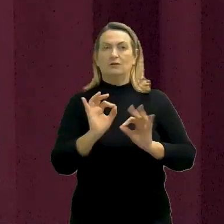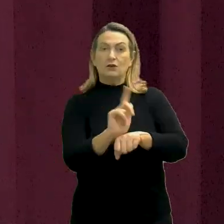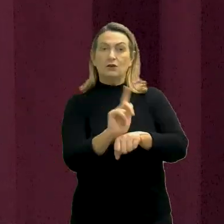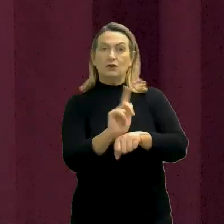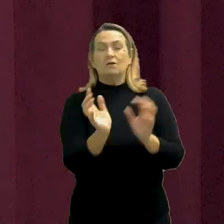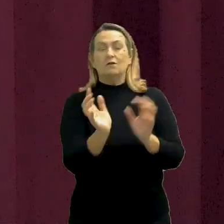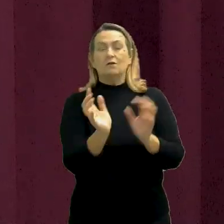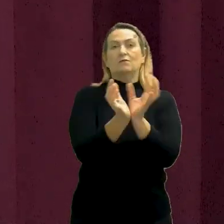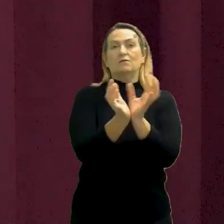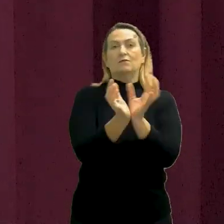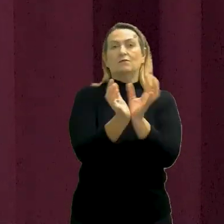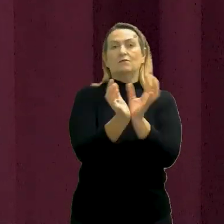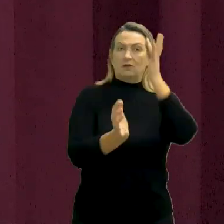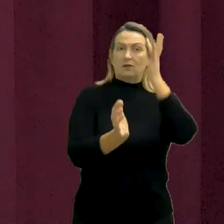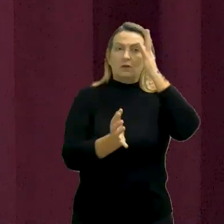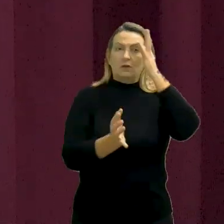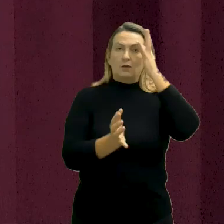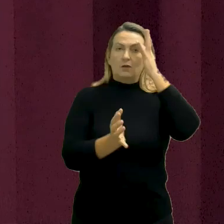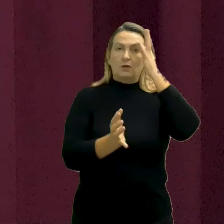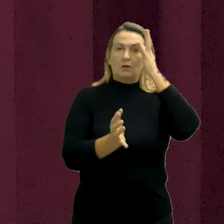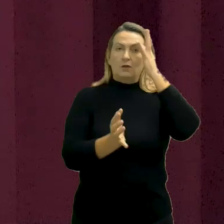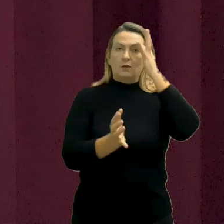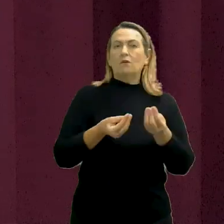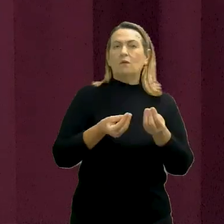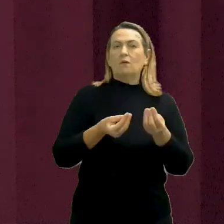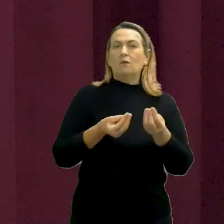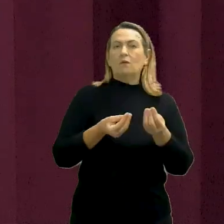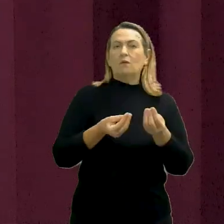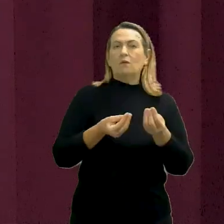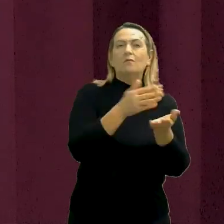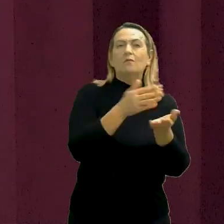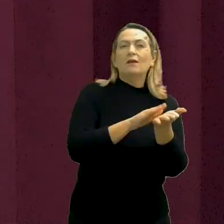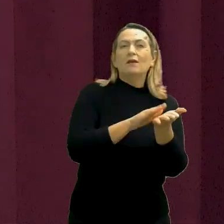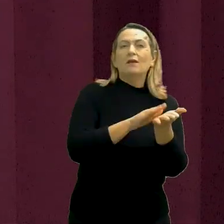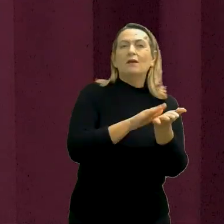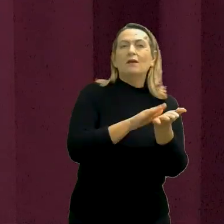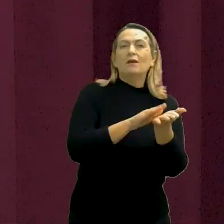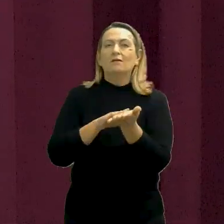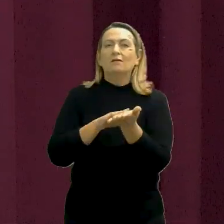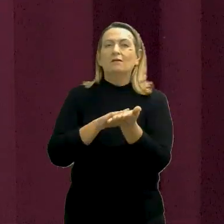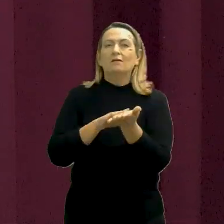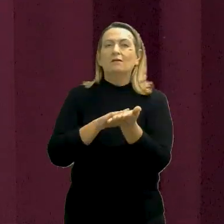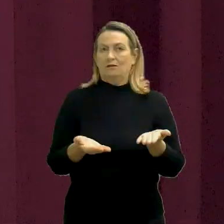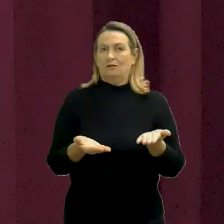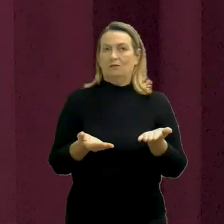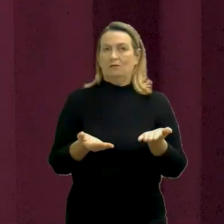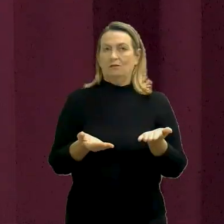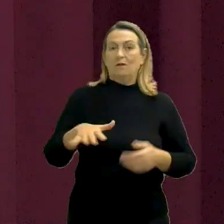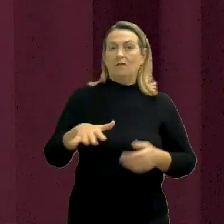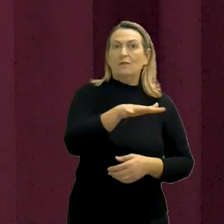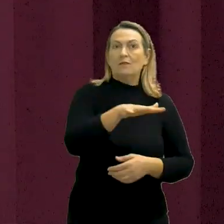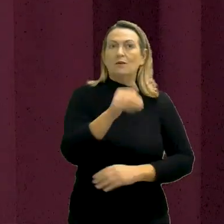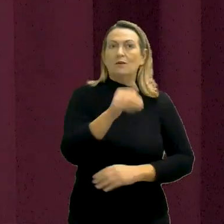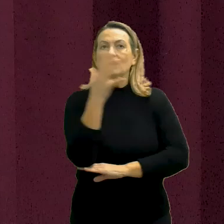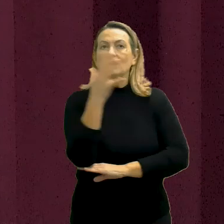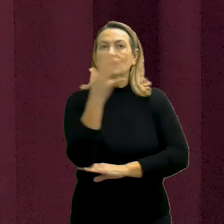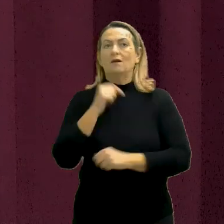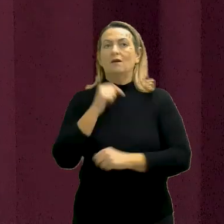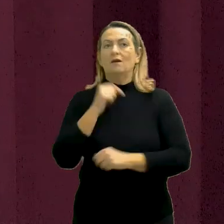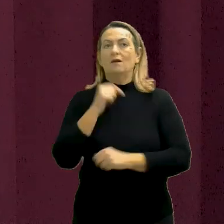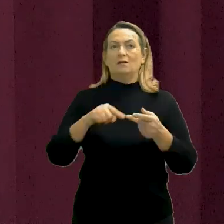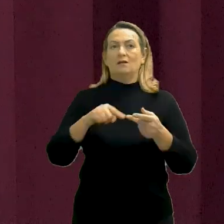entender muitas vezes de licitação de Meio Ambiente de criminalidade de tarifa de